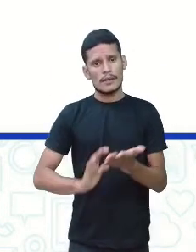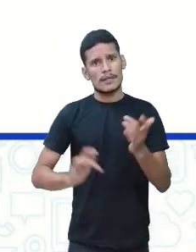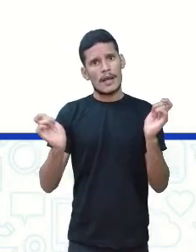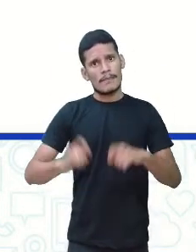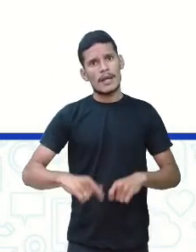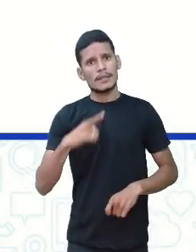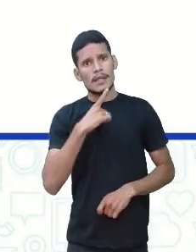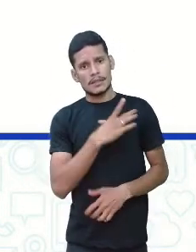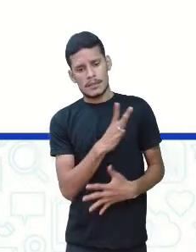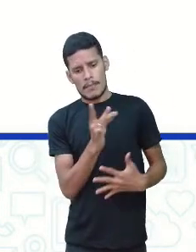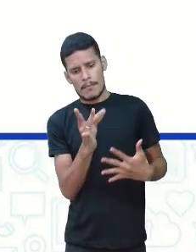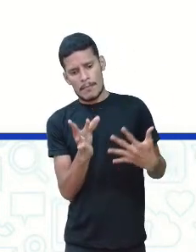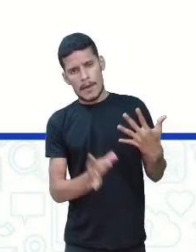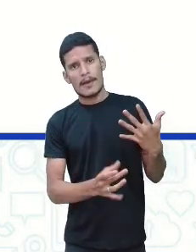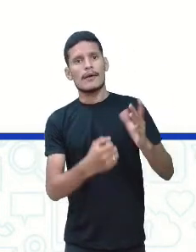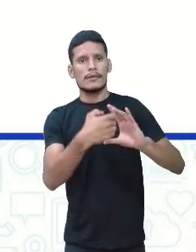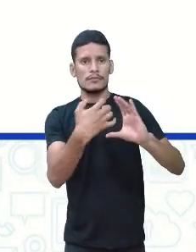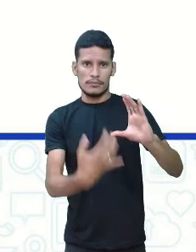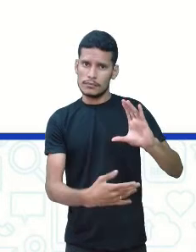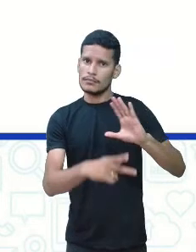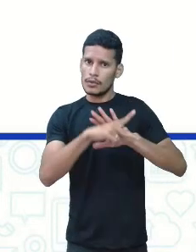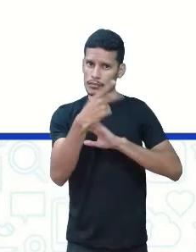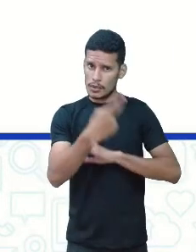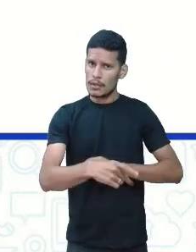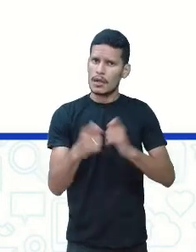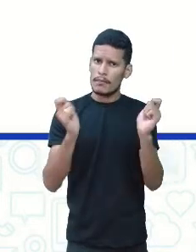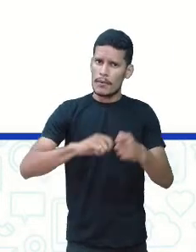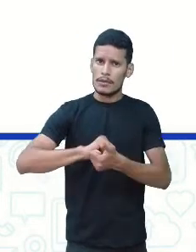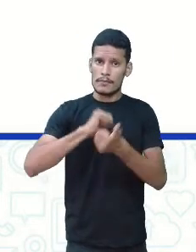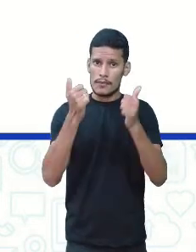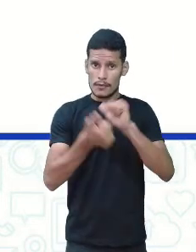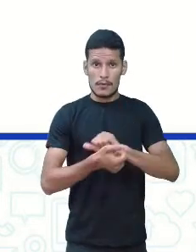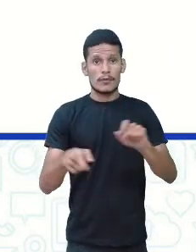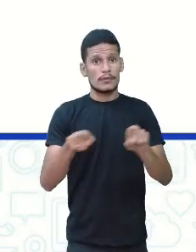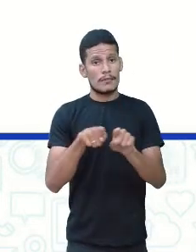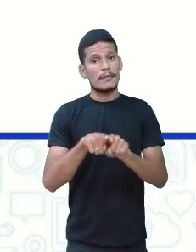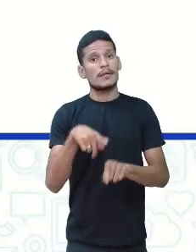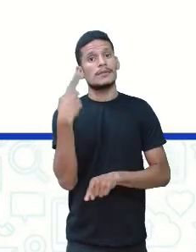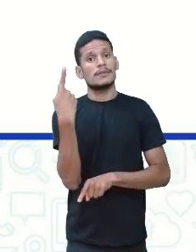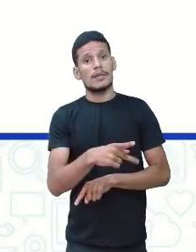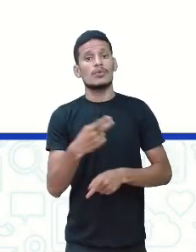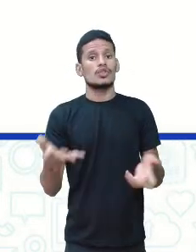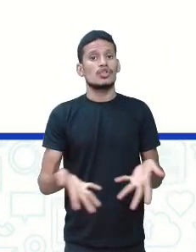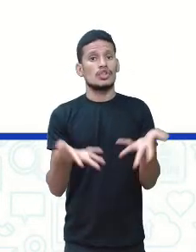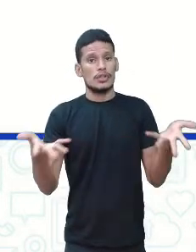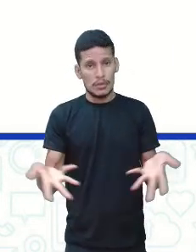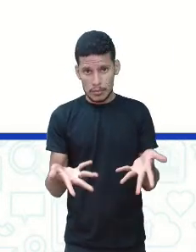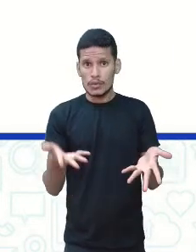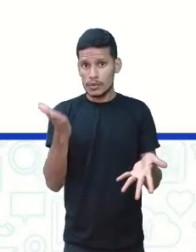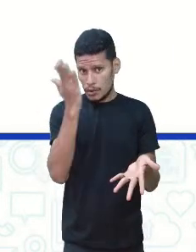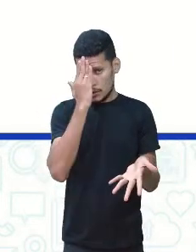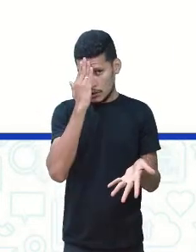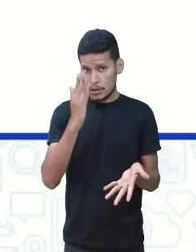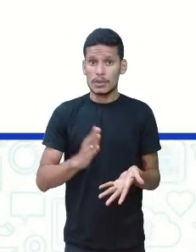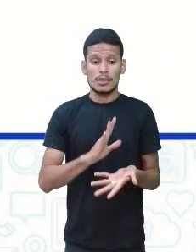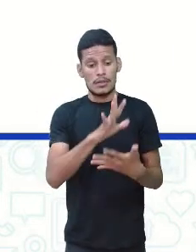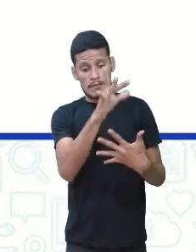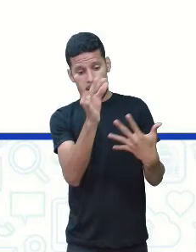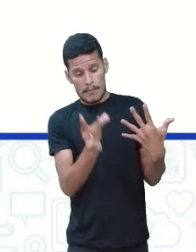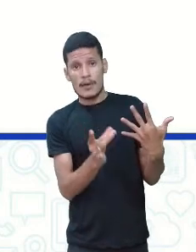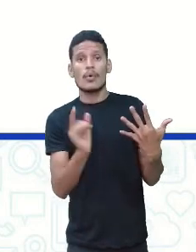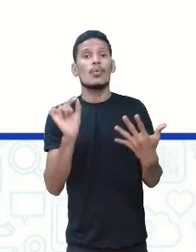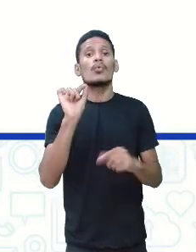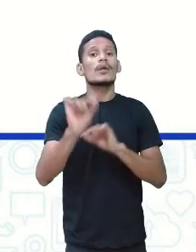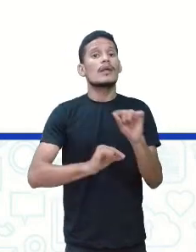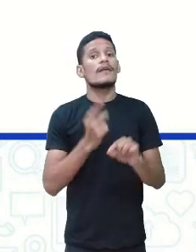suas próprias características, né? Suas possíveis adaptações e os seus estímulos. Então, na especificidade, né?